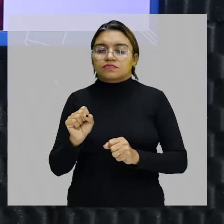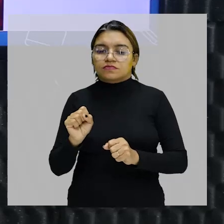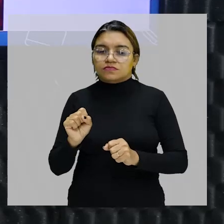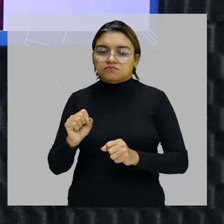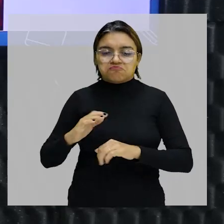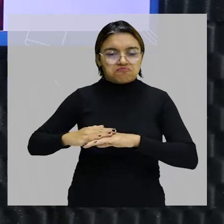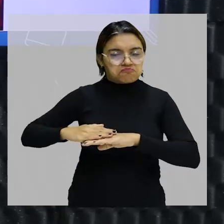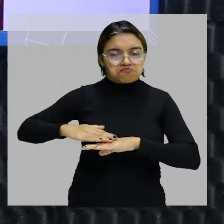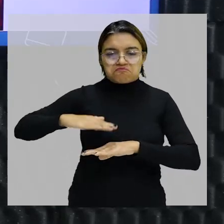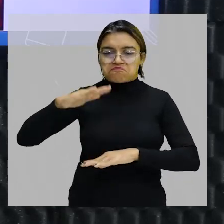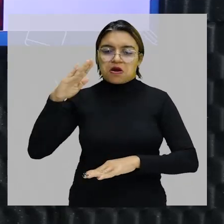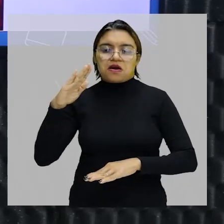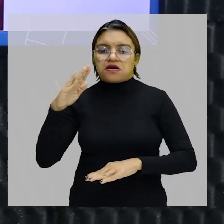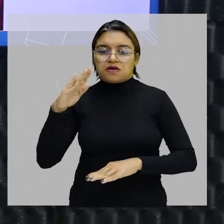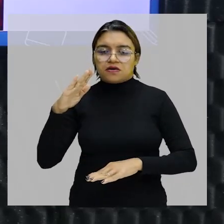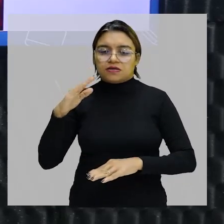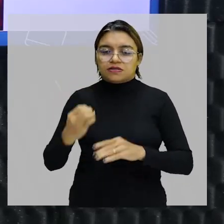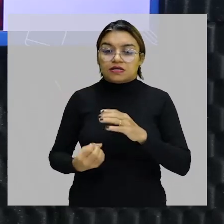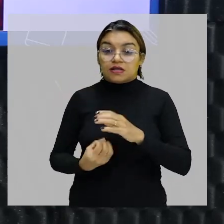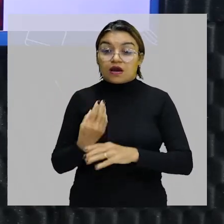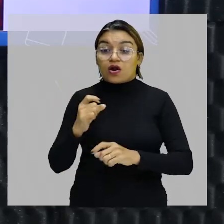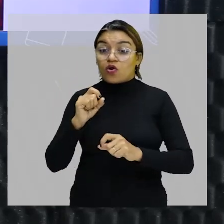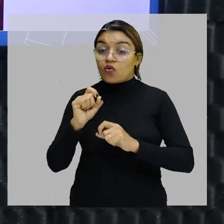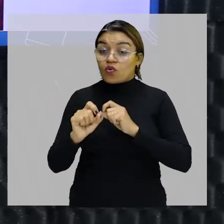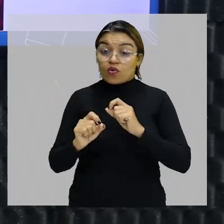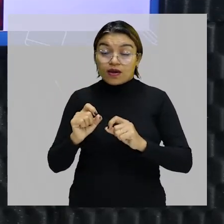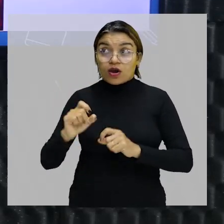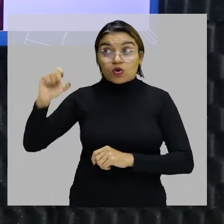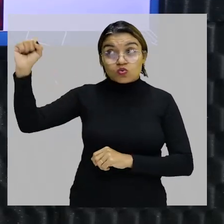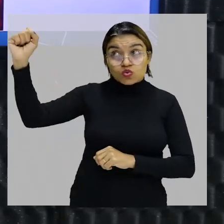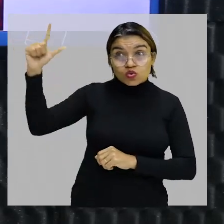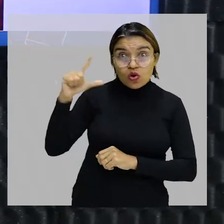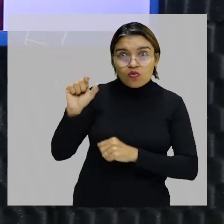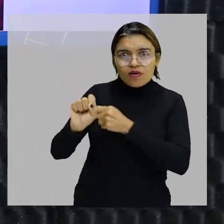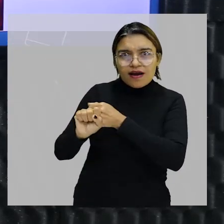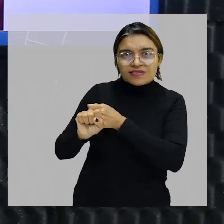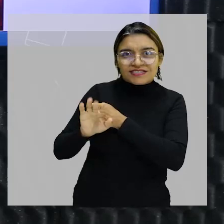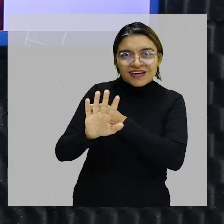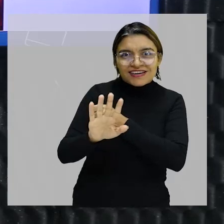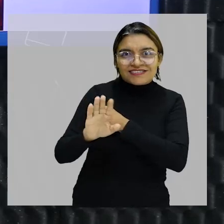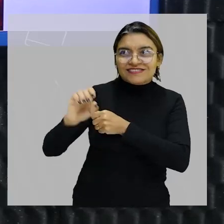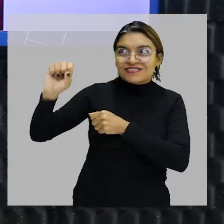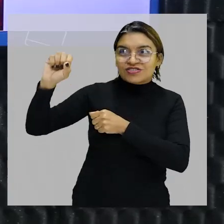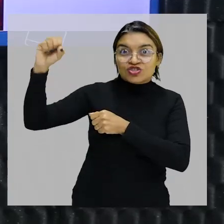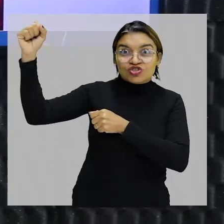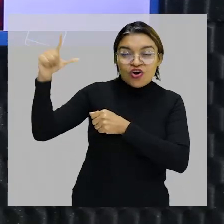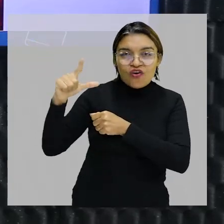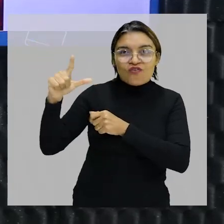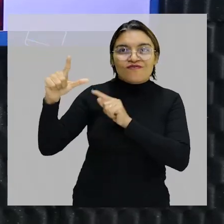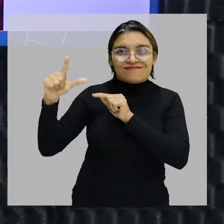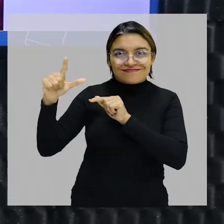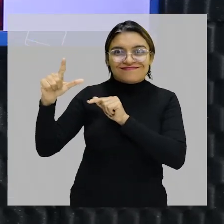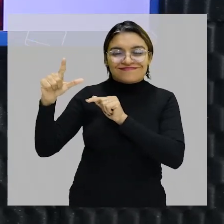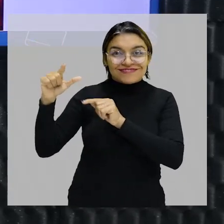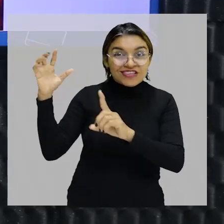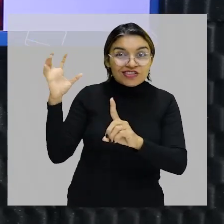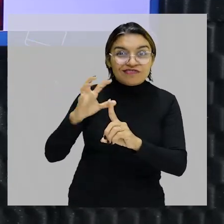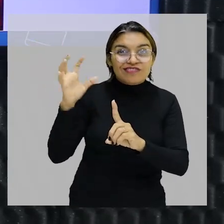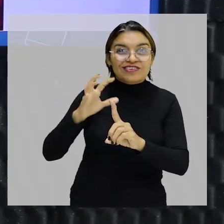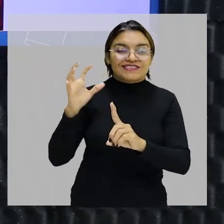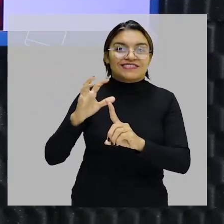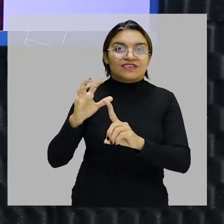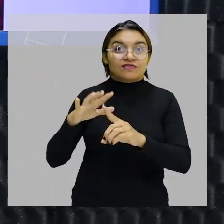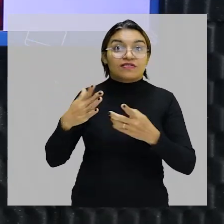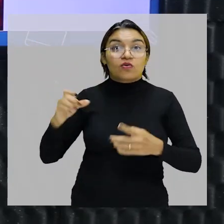a partir da exposição à radiação solar, justamente aos raios solares. Então, o